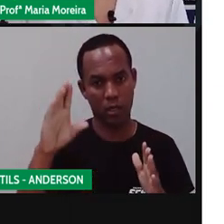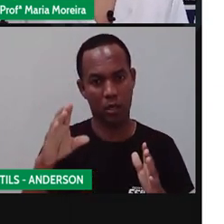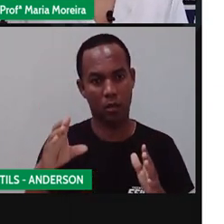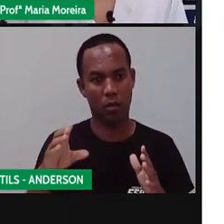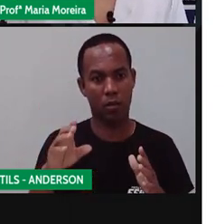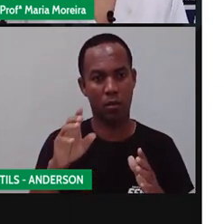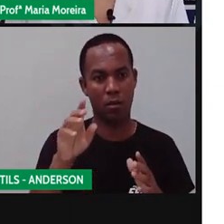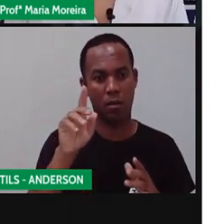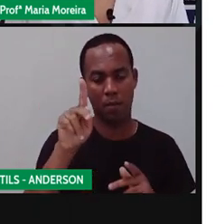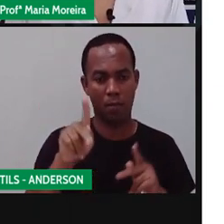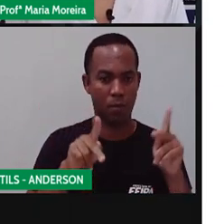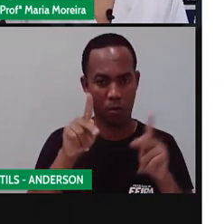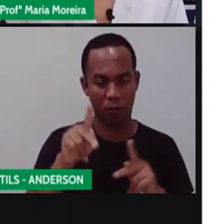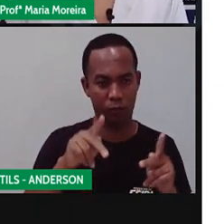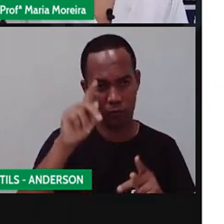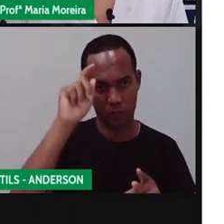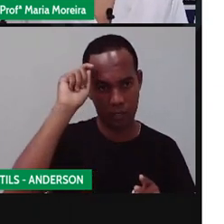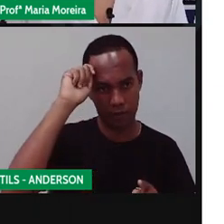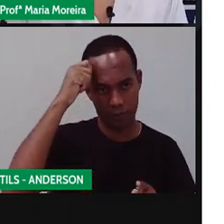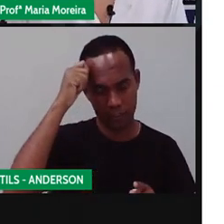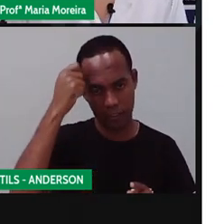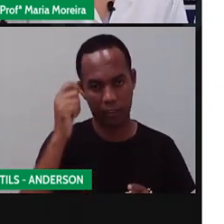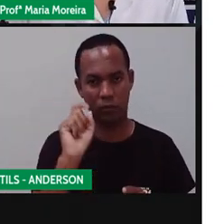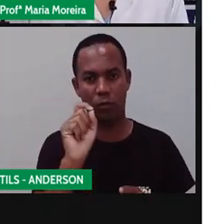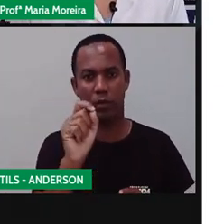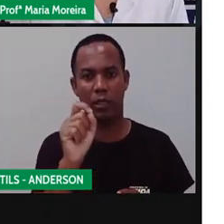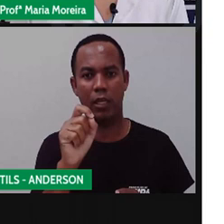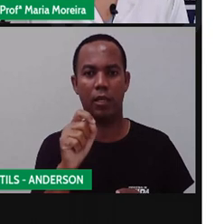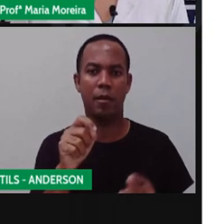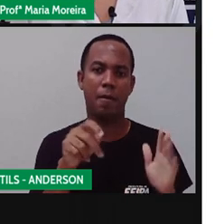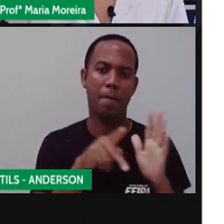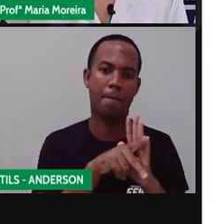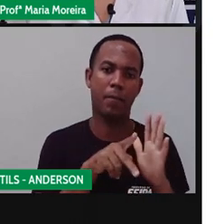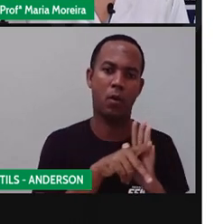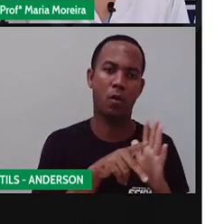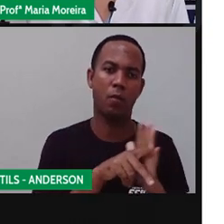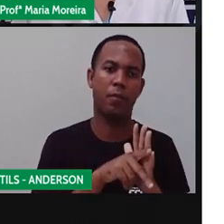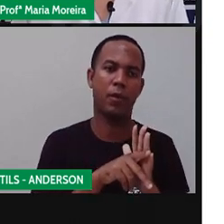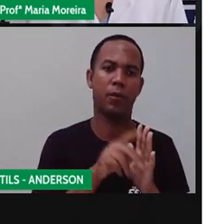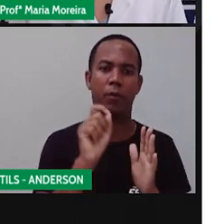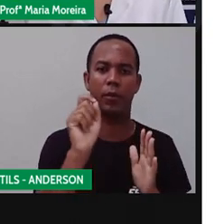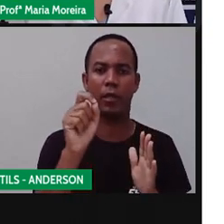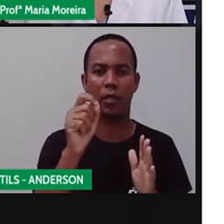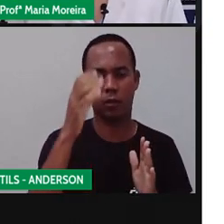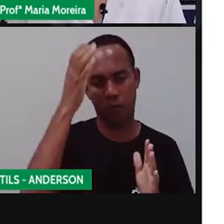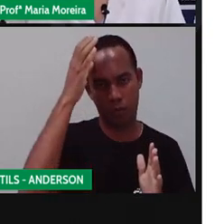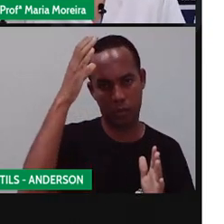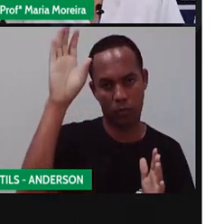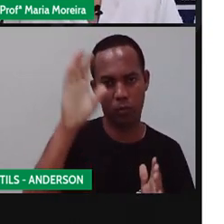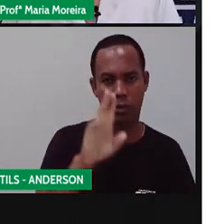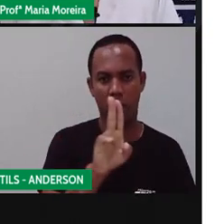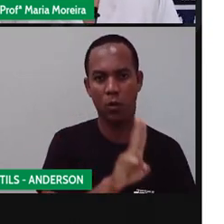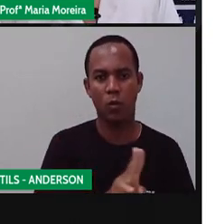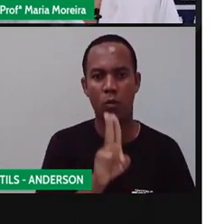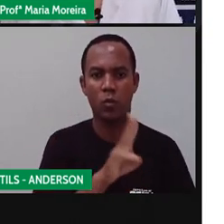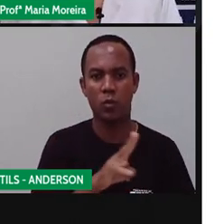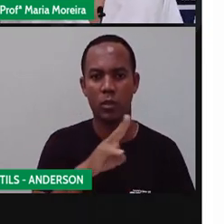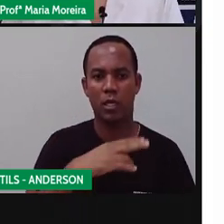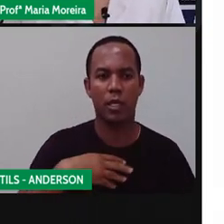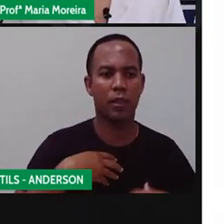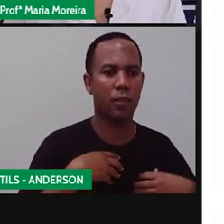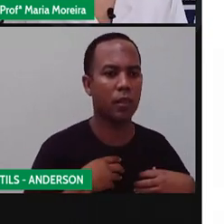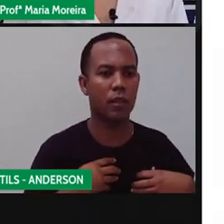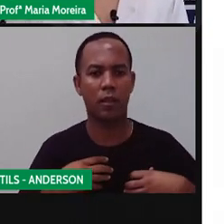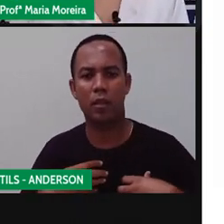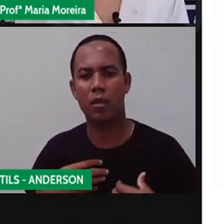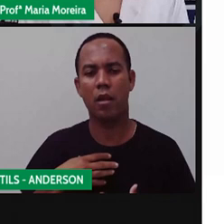povos africanos que costumam se expressar o quê? Ritualmente. O que quer dizer que eles usam a dança, né,